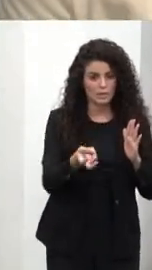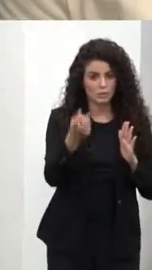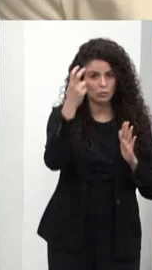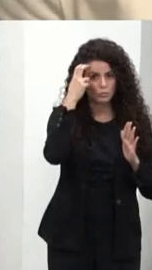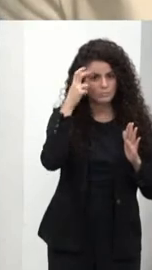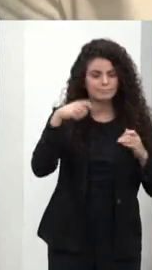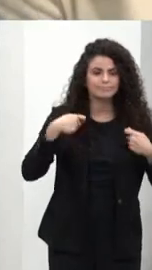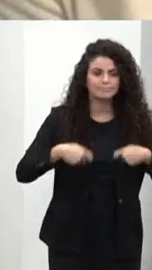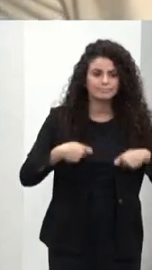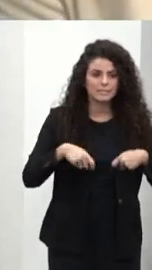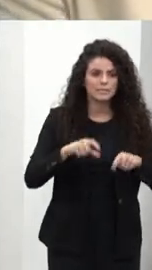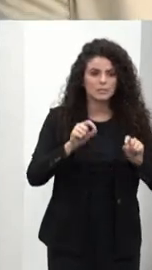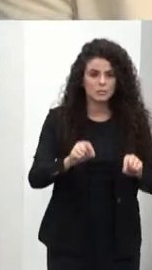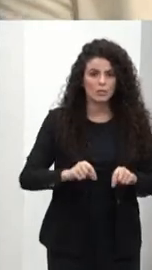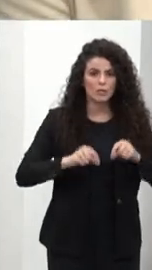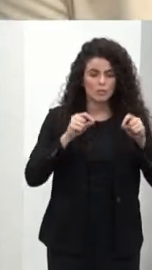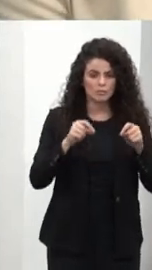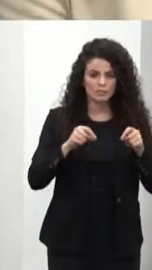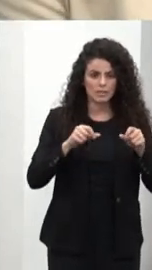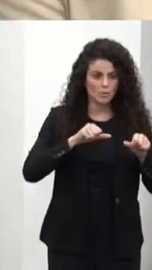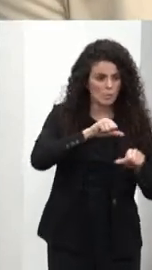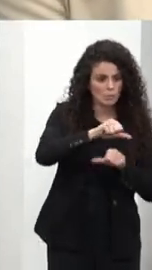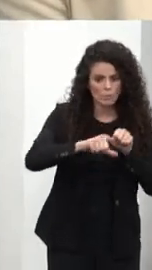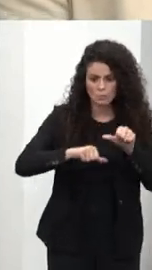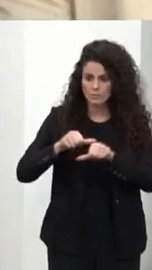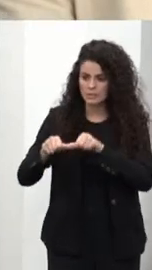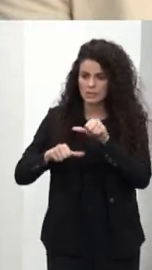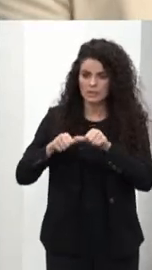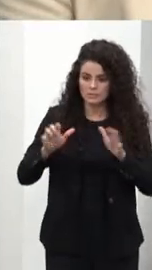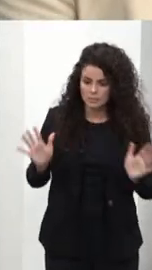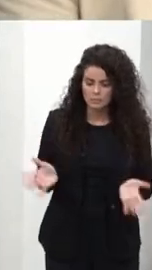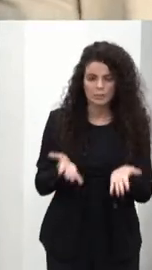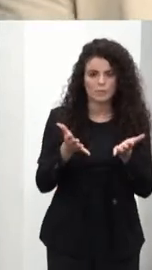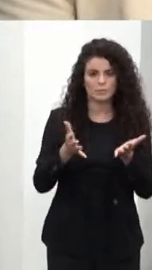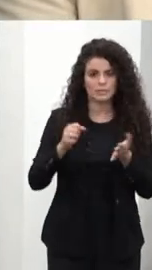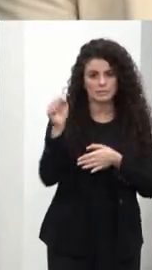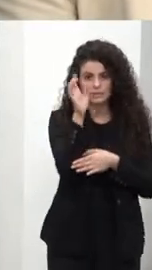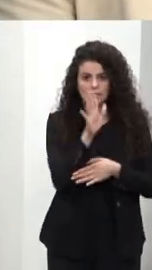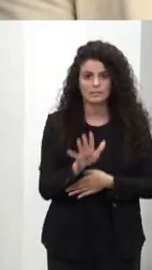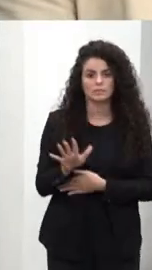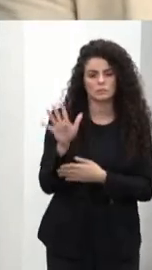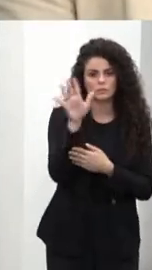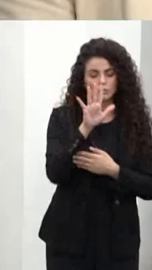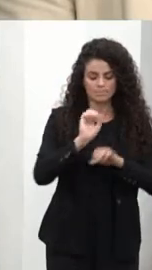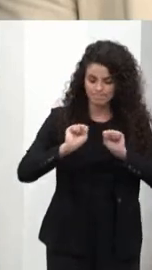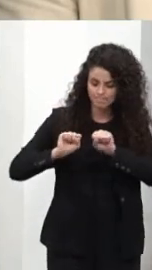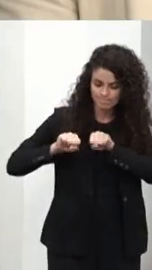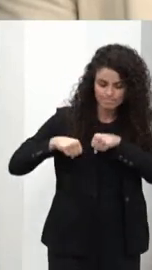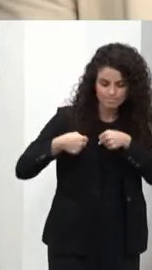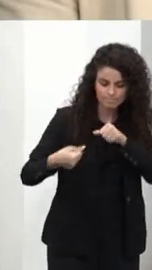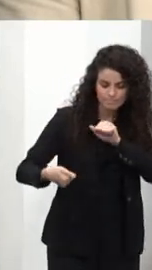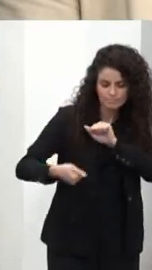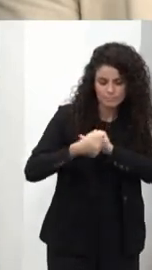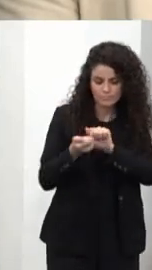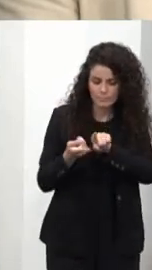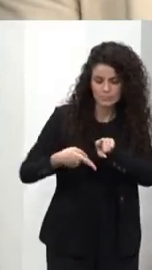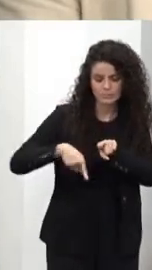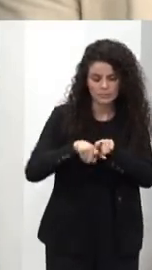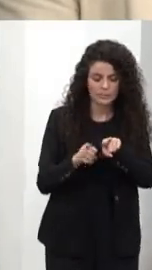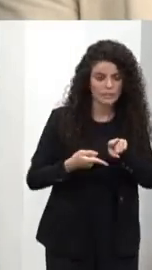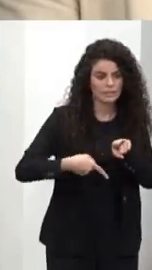articulação de âmbito nacional né e a partir desse esforço coletivo sobre